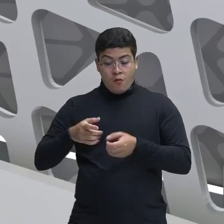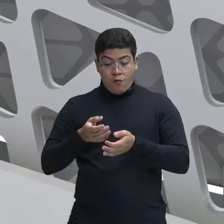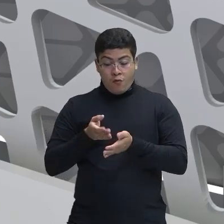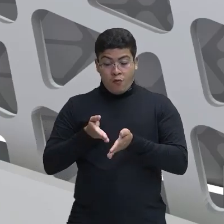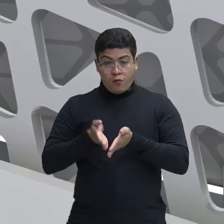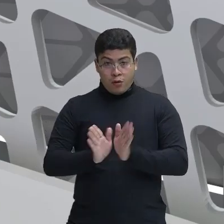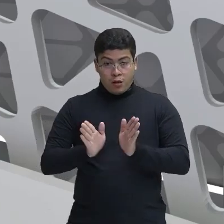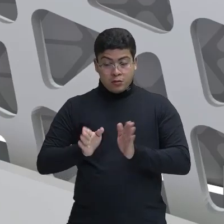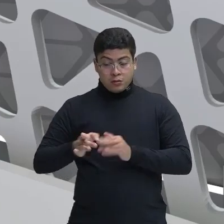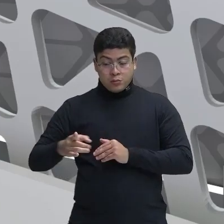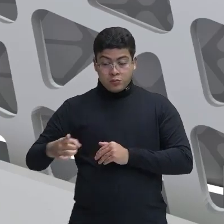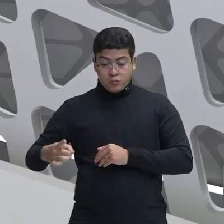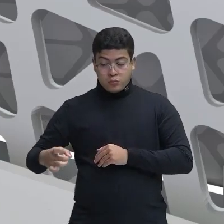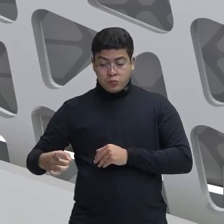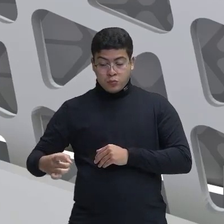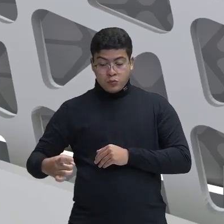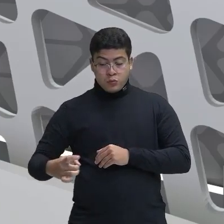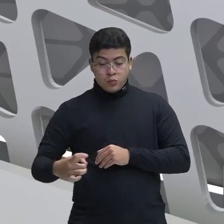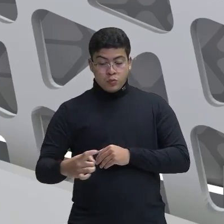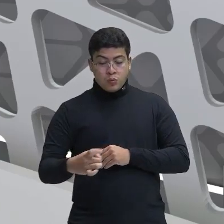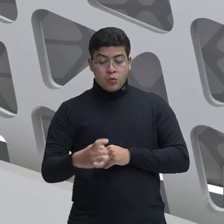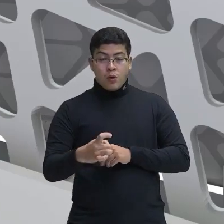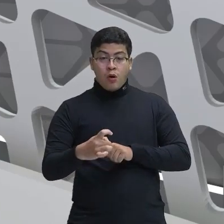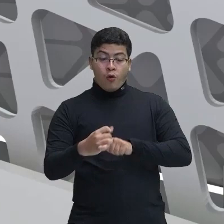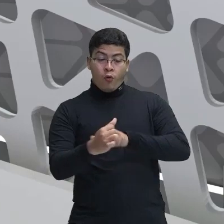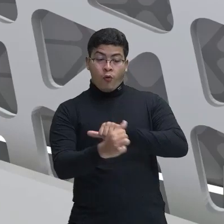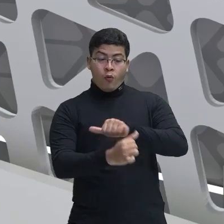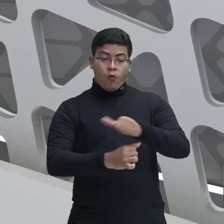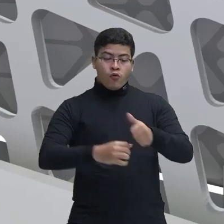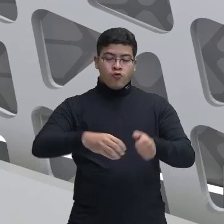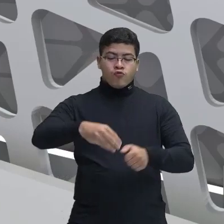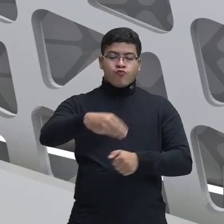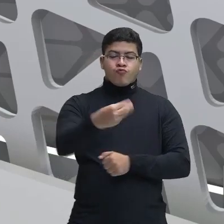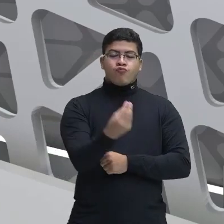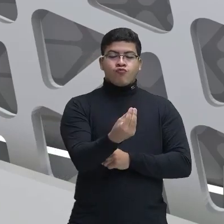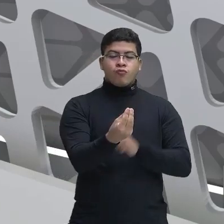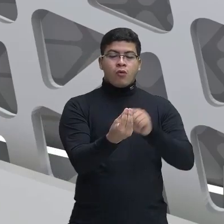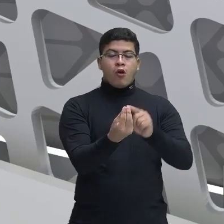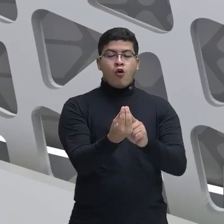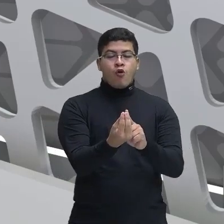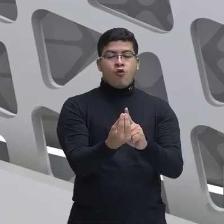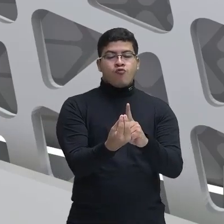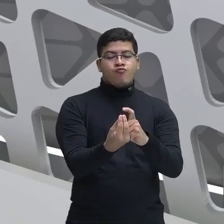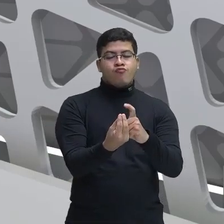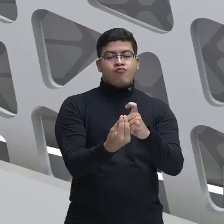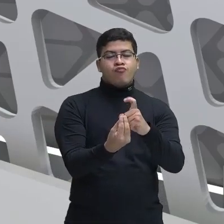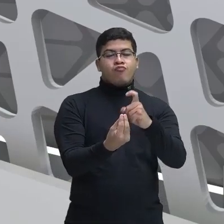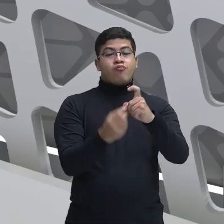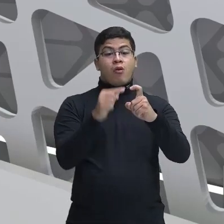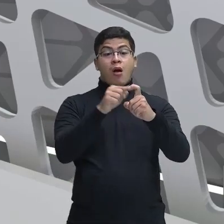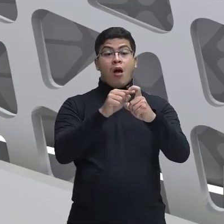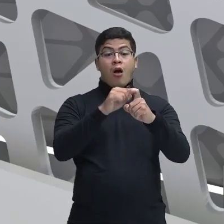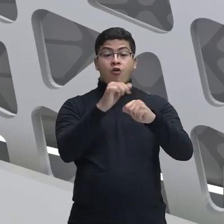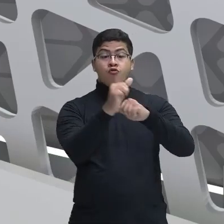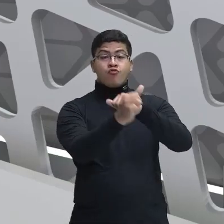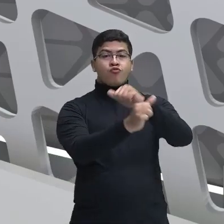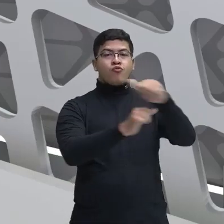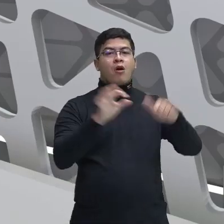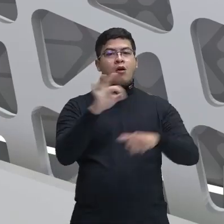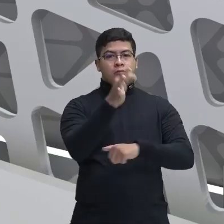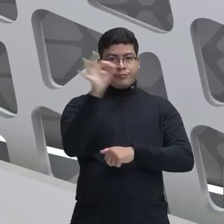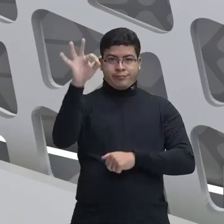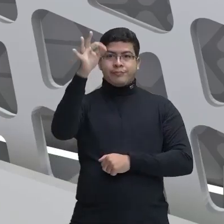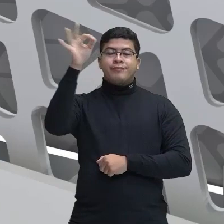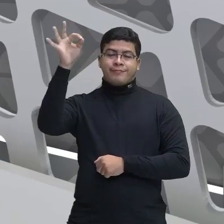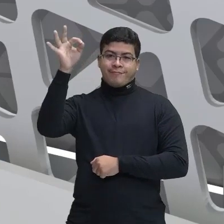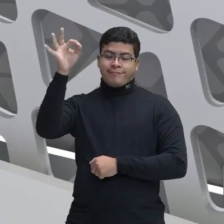ainda depende da água, até ele se transformar numa pupa e da pupa se tornar o mosquito, né, que é um inseto já adulto, tá